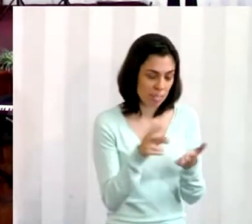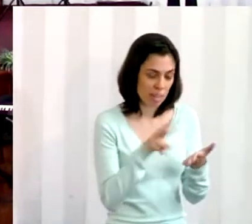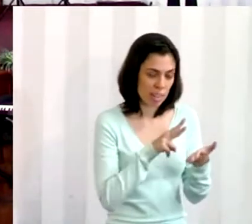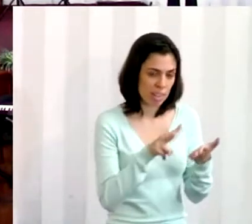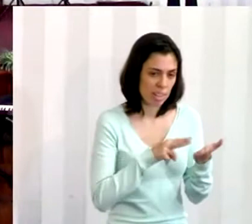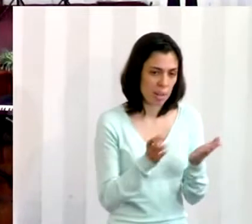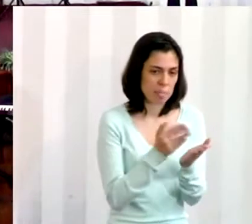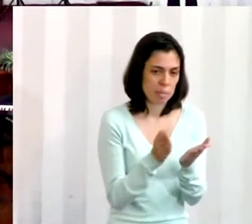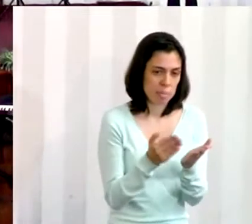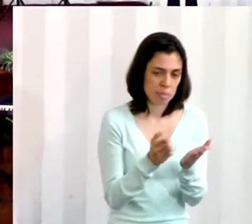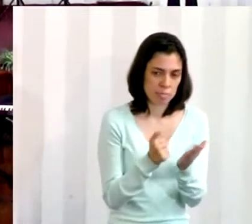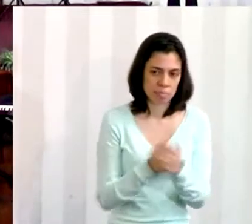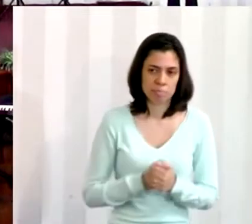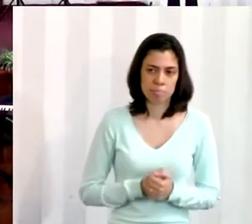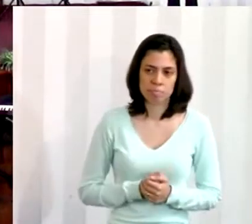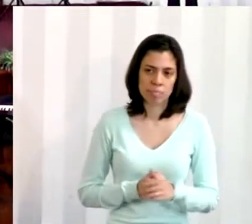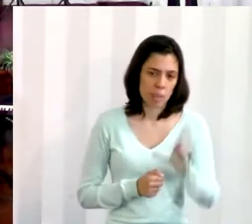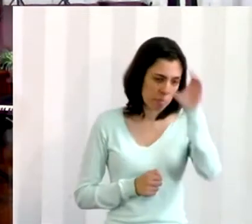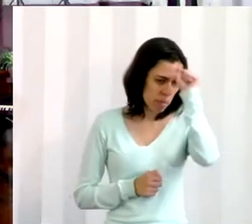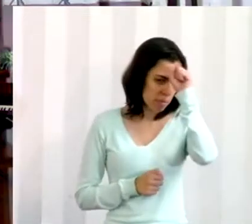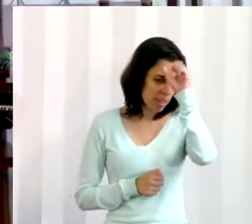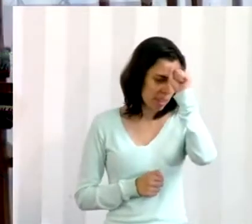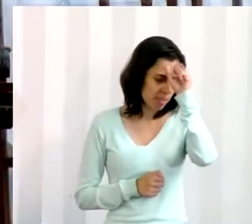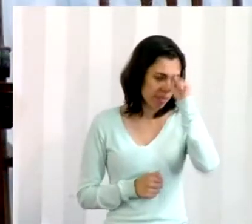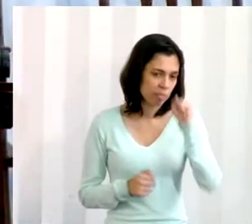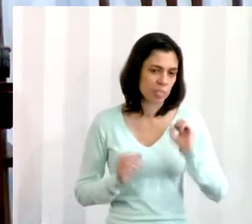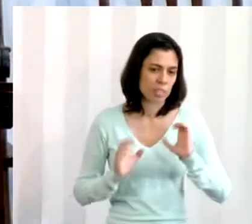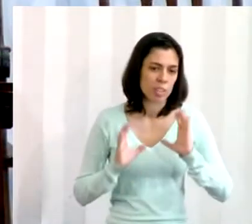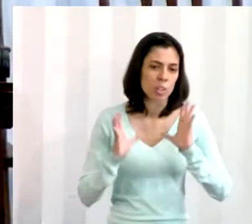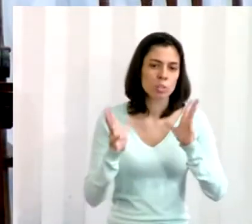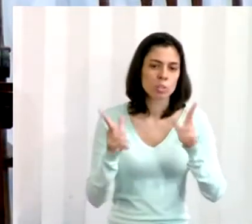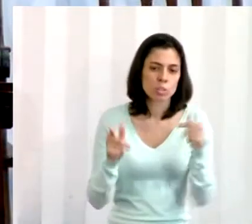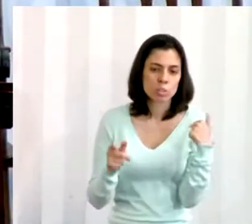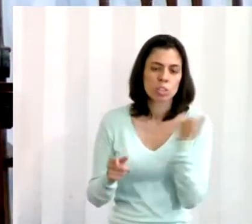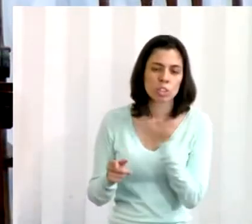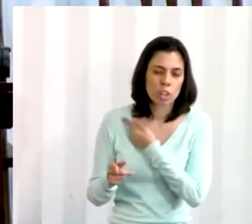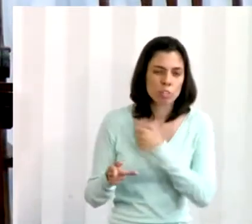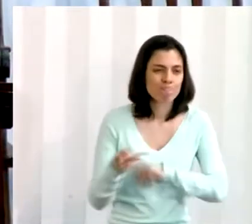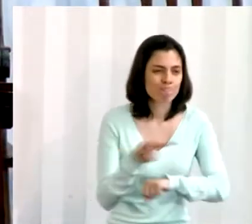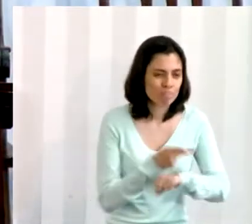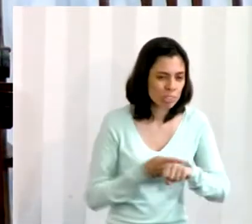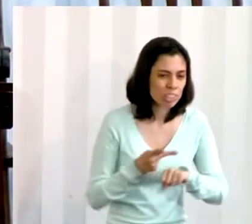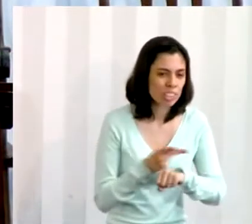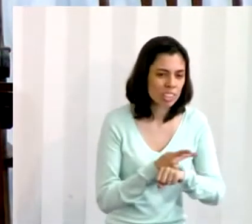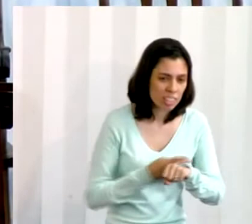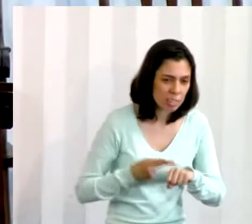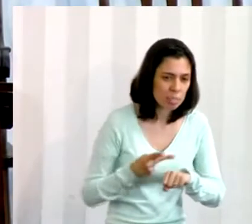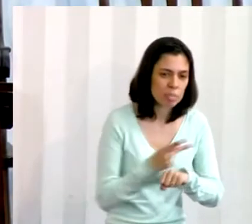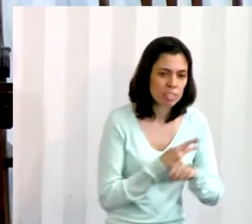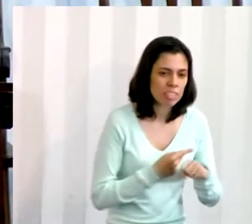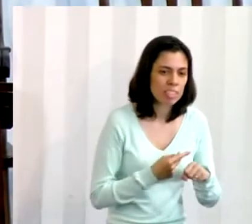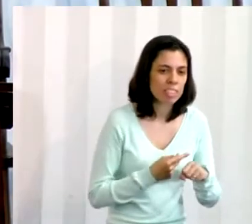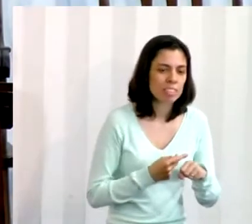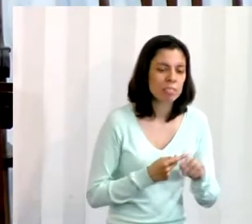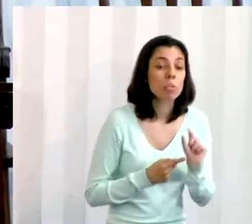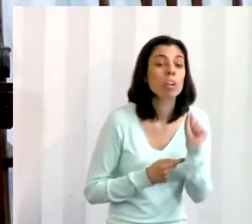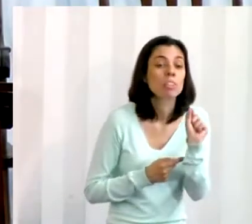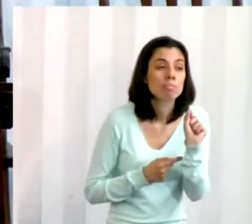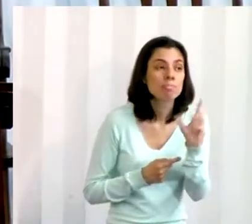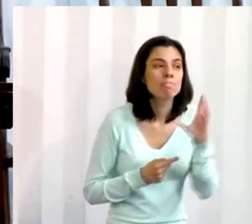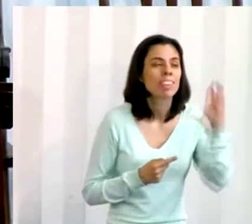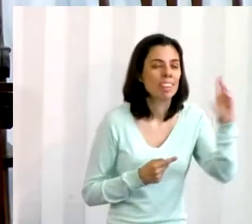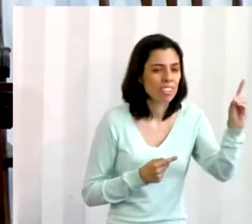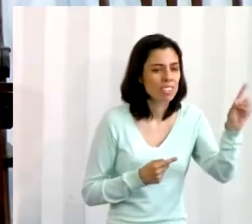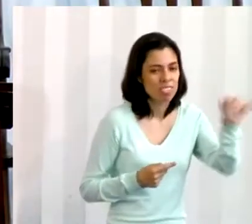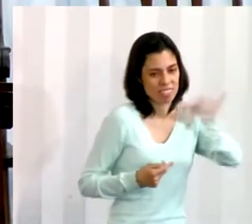aquilo que nós buscamos na nossa vida, que o Senhor fale com a sua palavra ao nosso coração. E